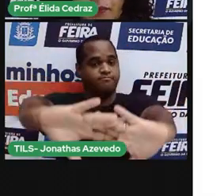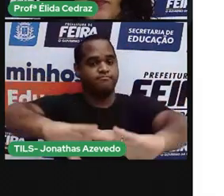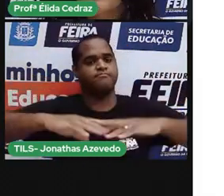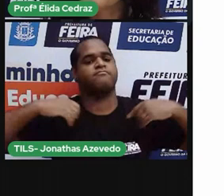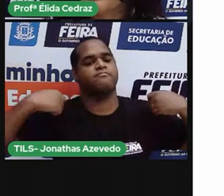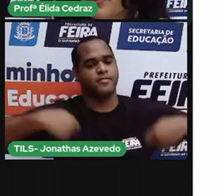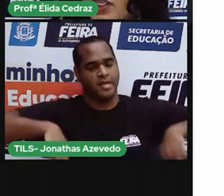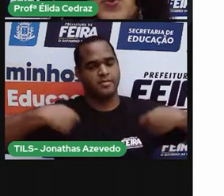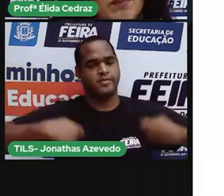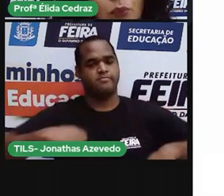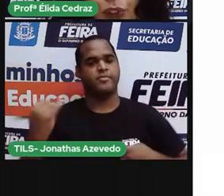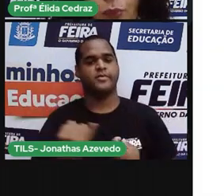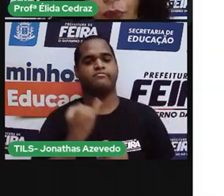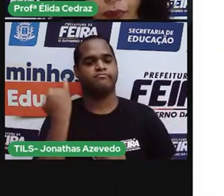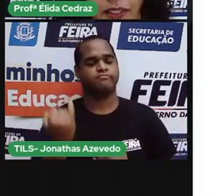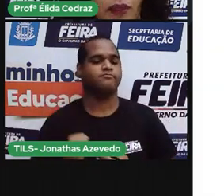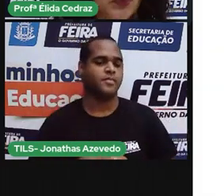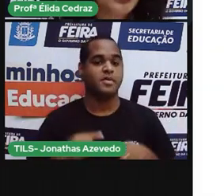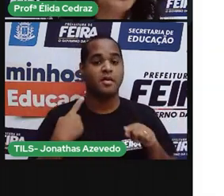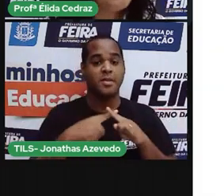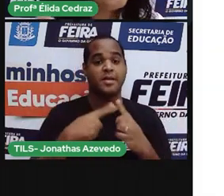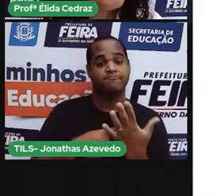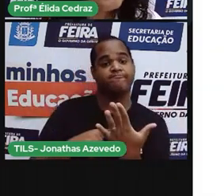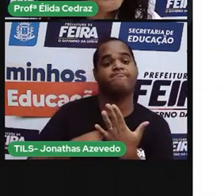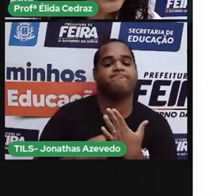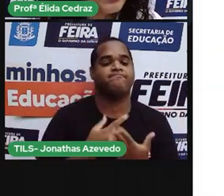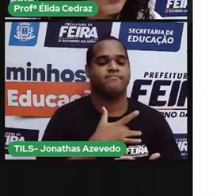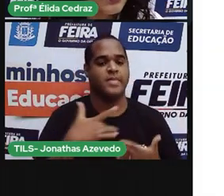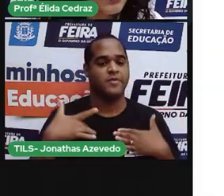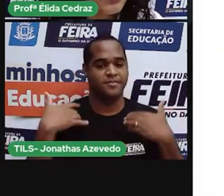alongamento. Isso é muito bom para a saúde.